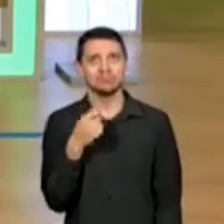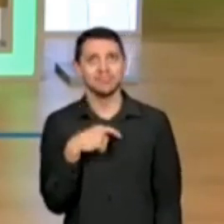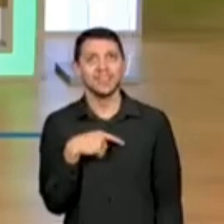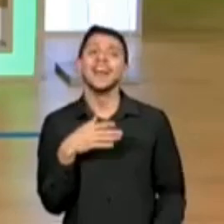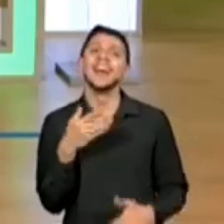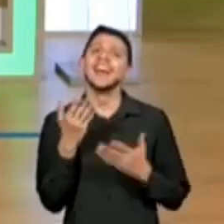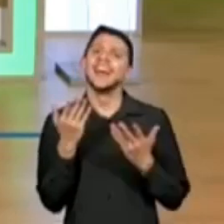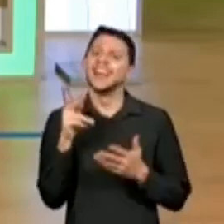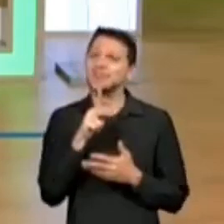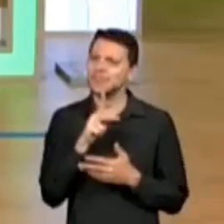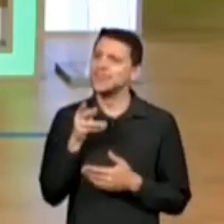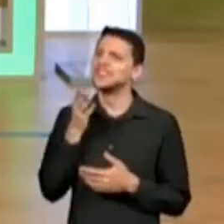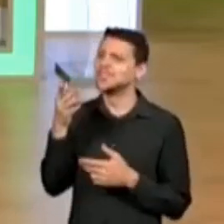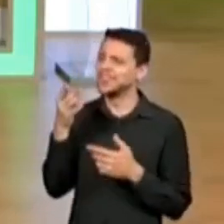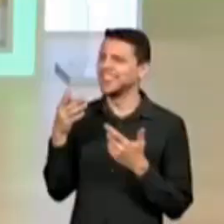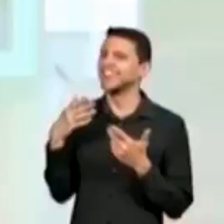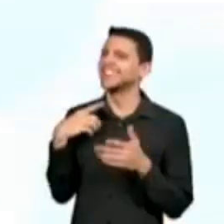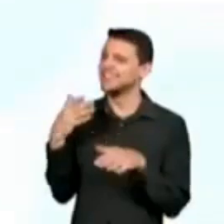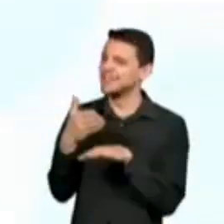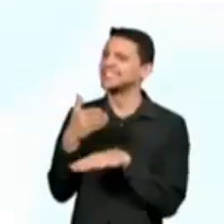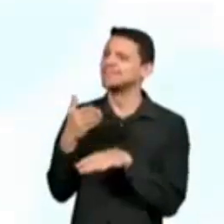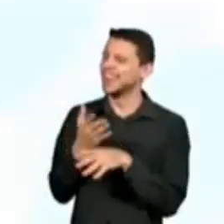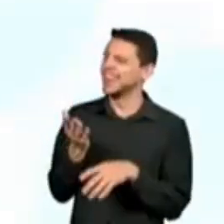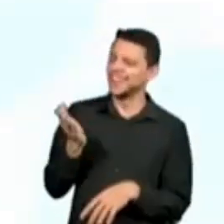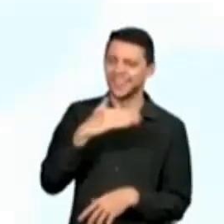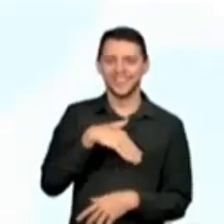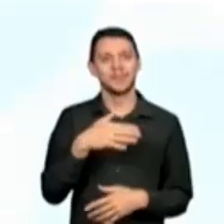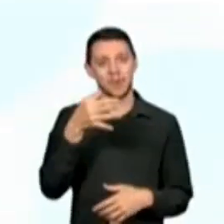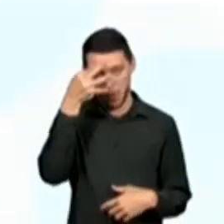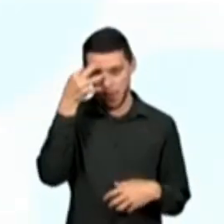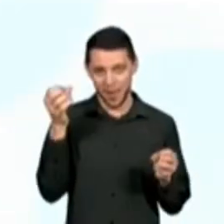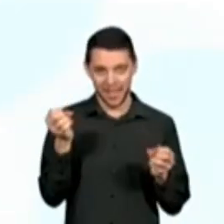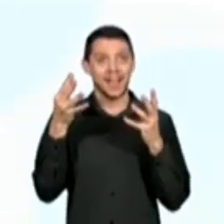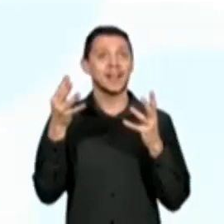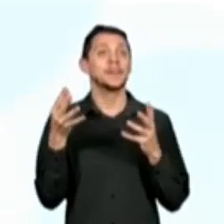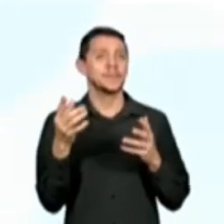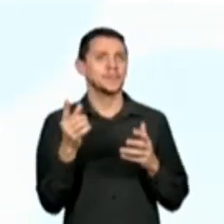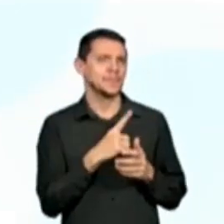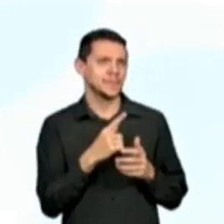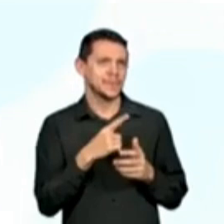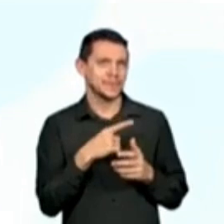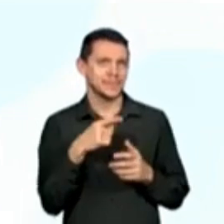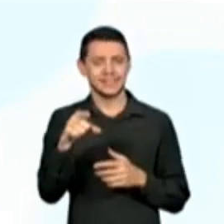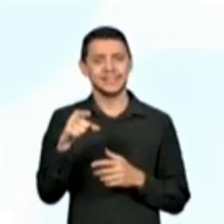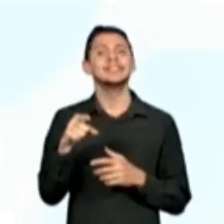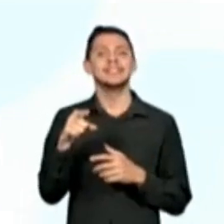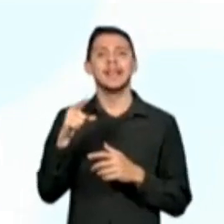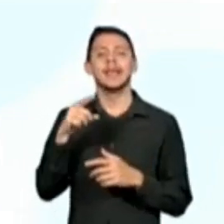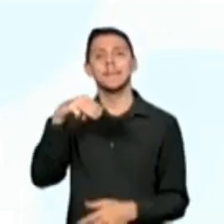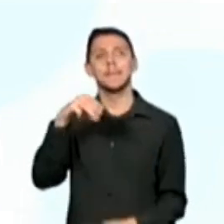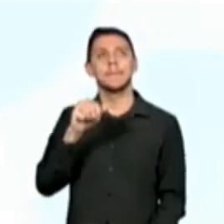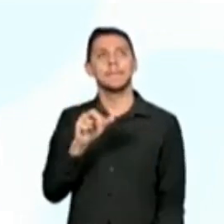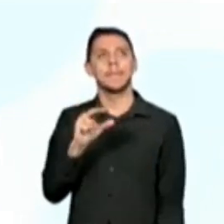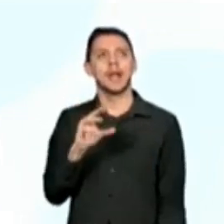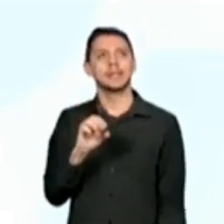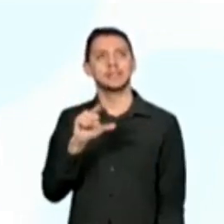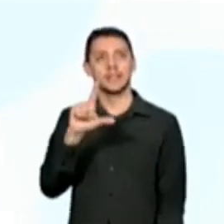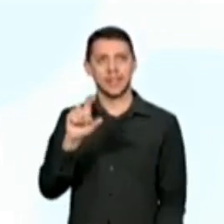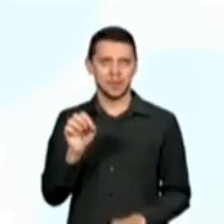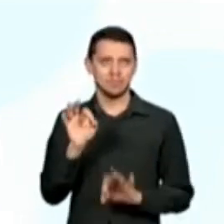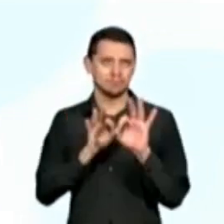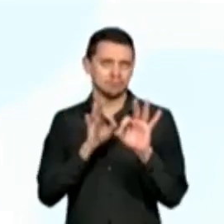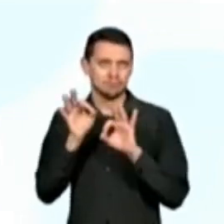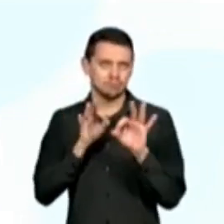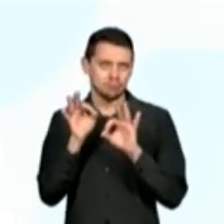Por favor, então falem comigo, tá? Então agora vamos. Oráculo. Marcelo planeja construir o sólido ao lado em madeira.